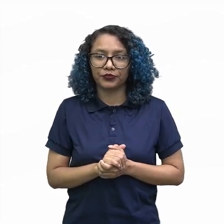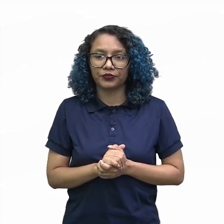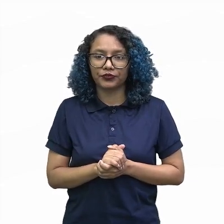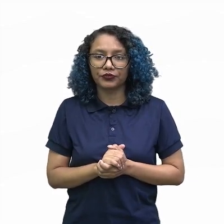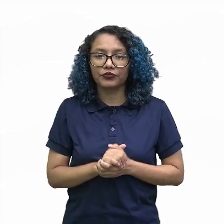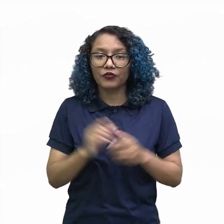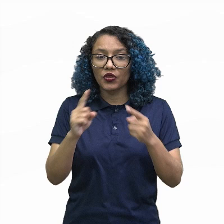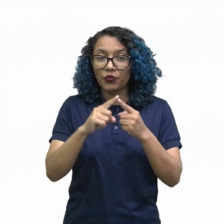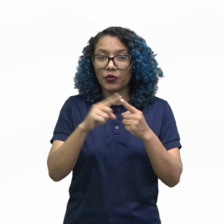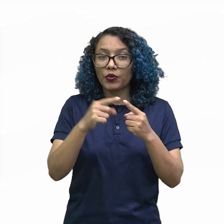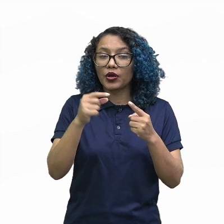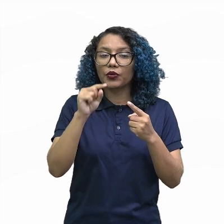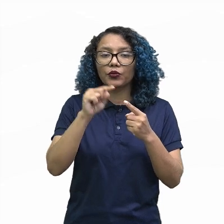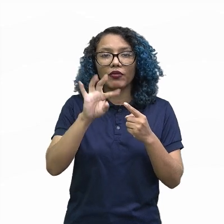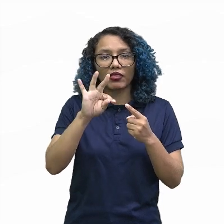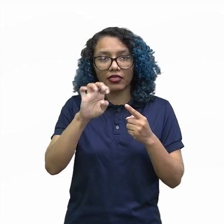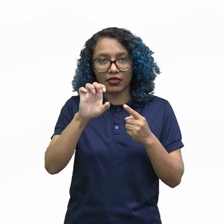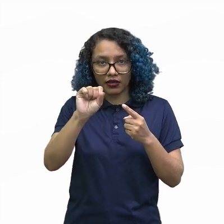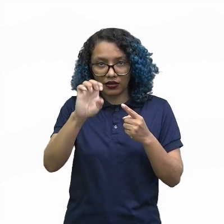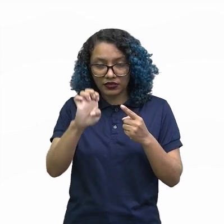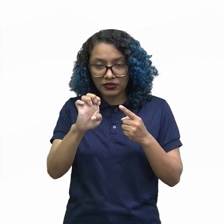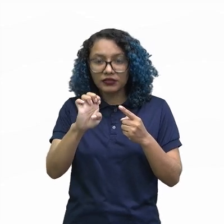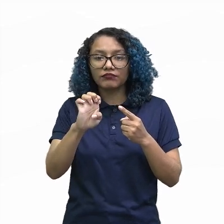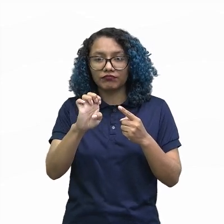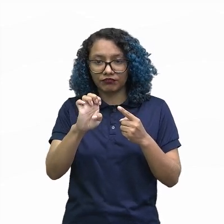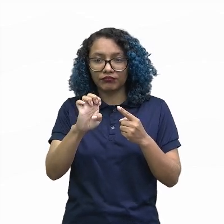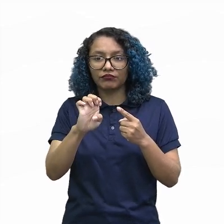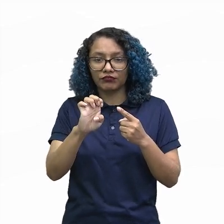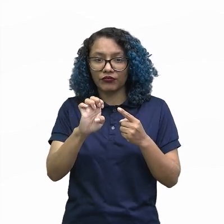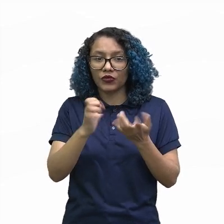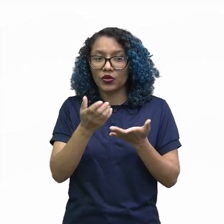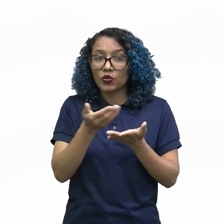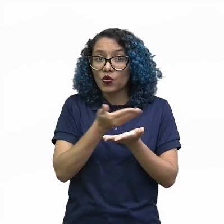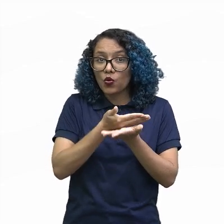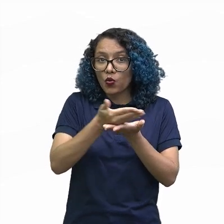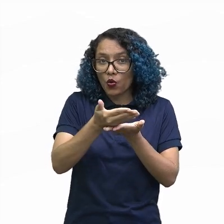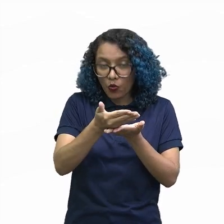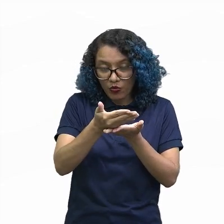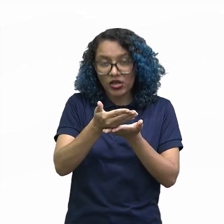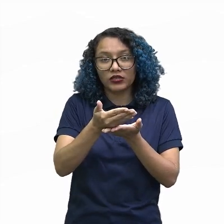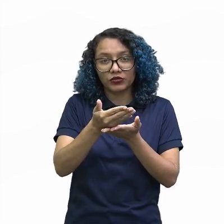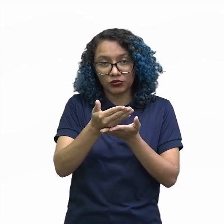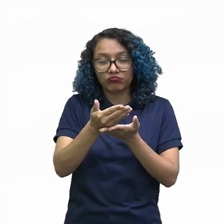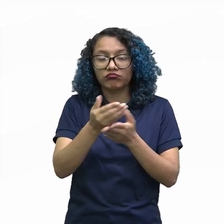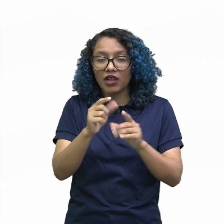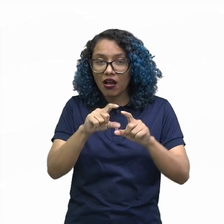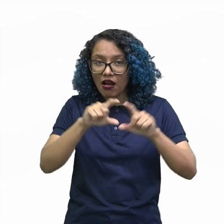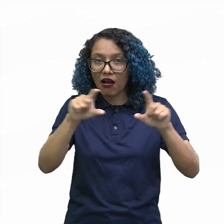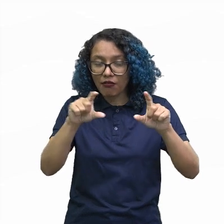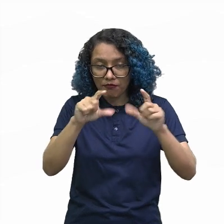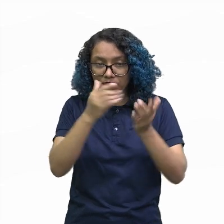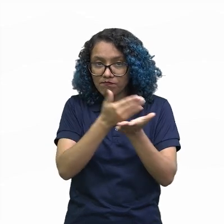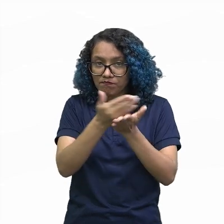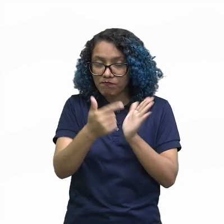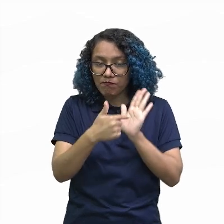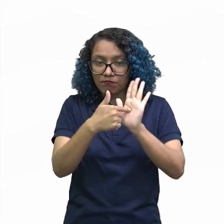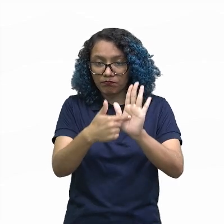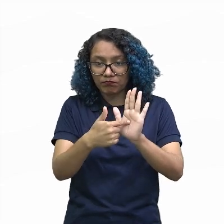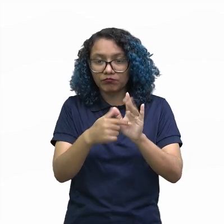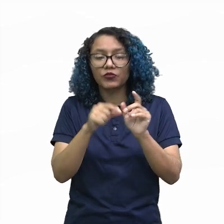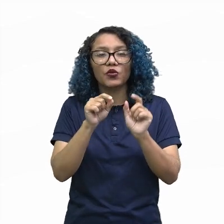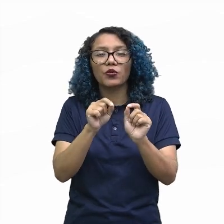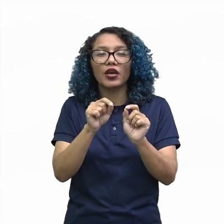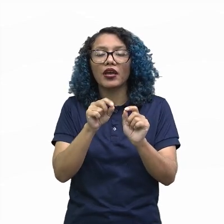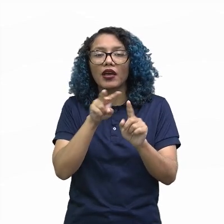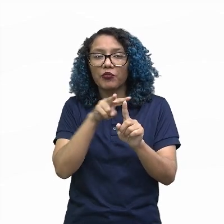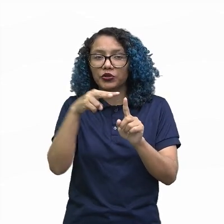alinhamento. Primeiro, a tese, que vai ser apresentada logo ali nos parágrafos iniciais, na introdução. A tese, ou seja, o ponto de